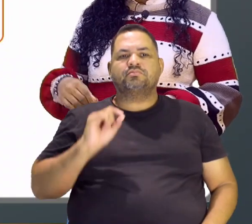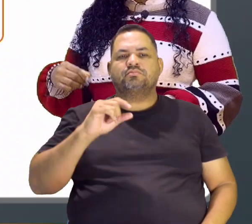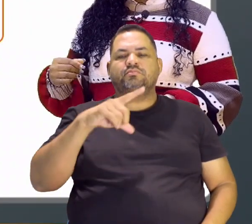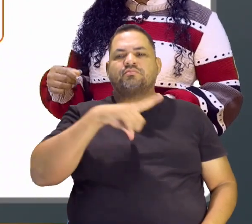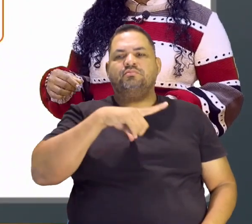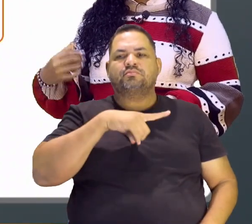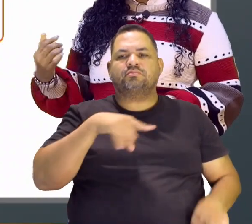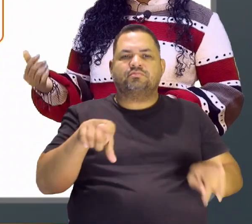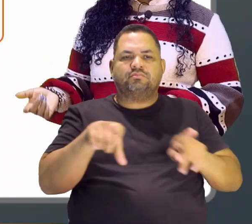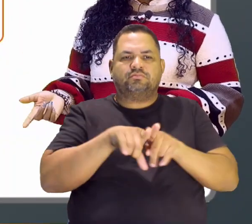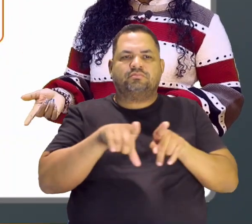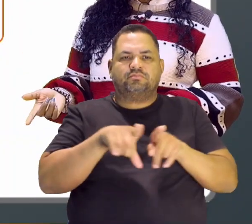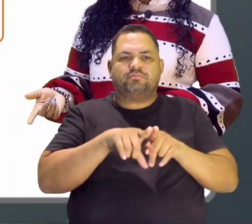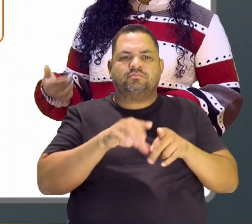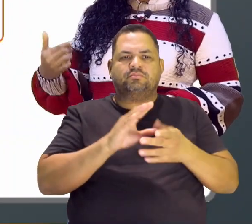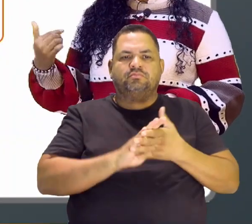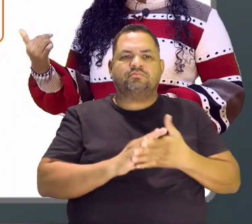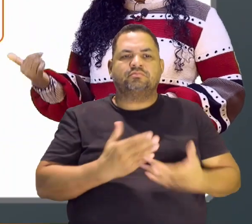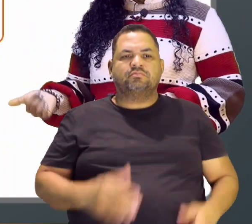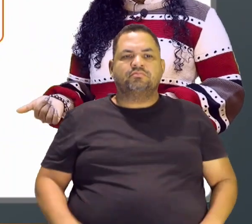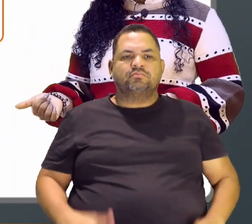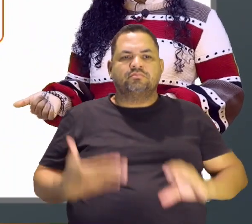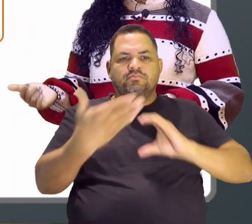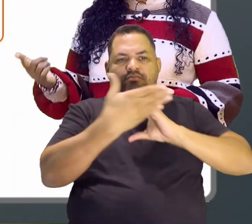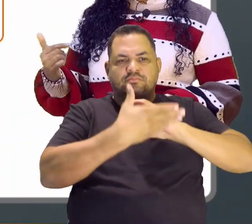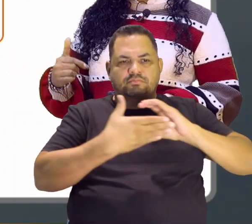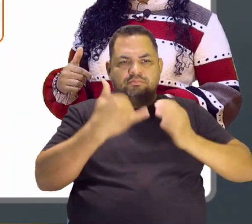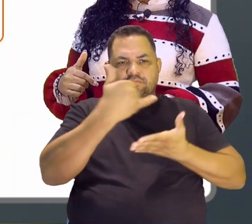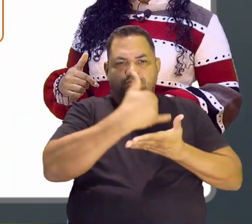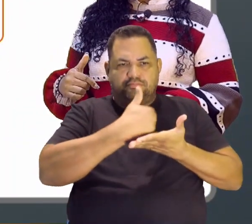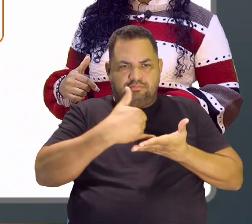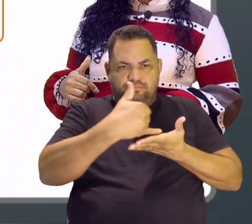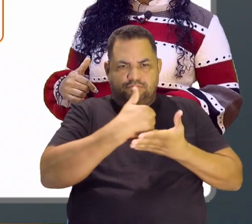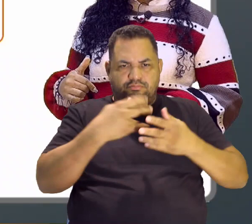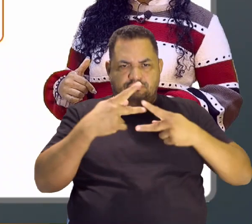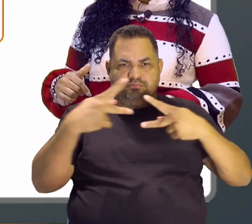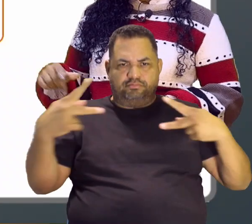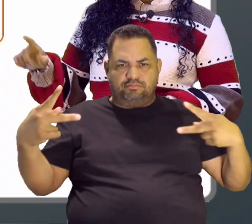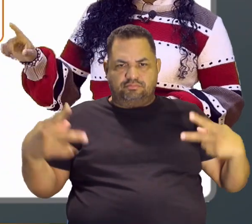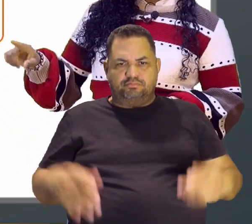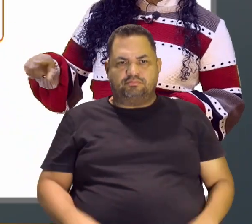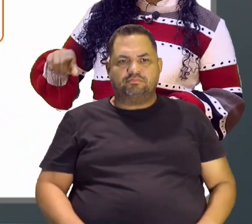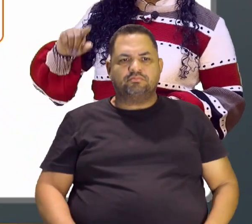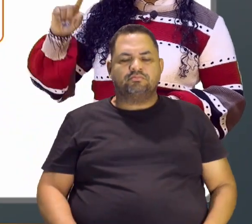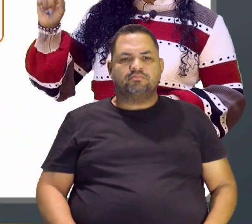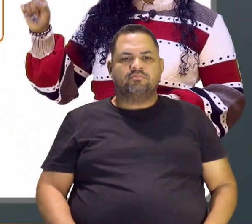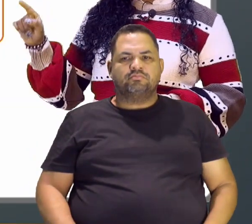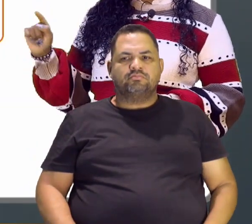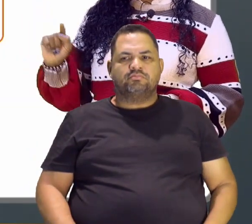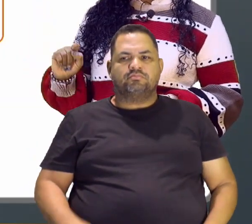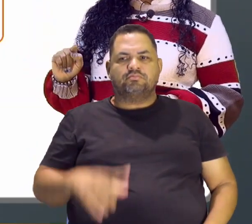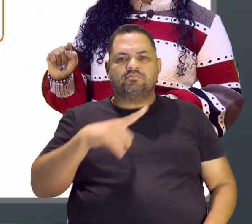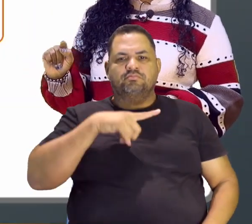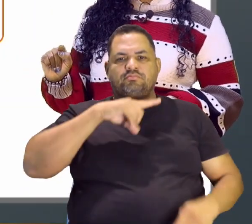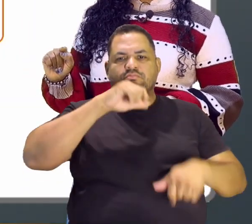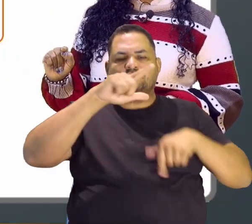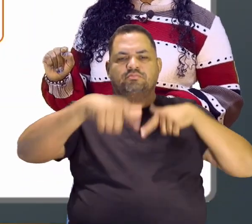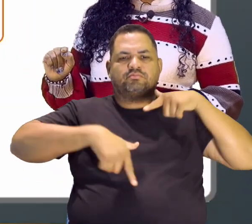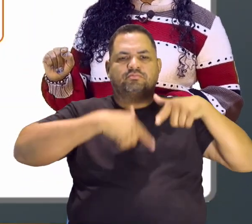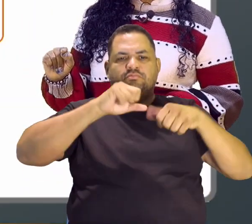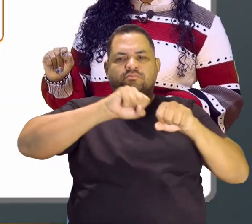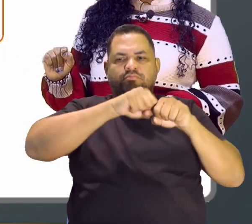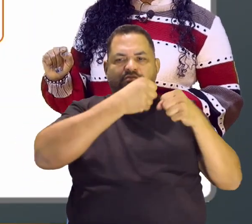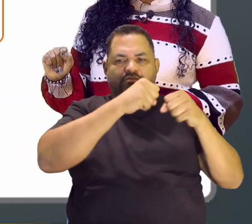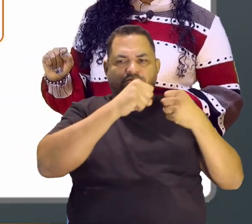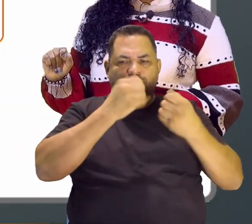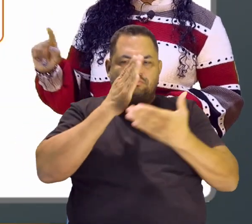E aí nós temos carboidratos, lipídios e proteínas, tá? E aí nós temos esse trabalho de quebra que a gente já entendeu